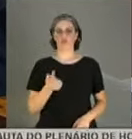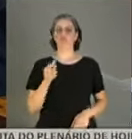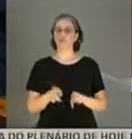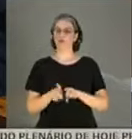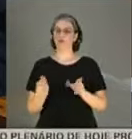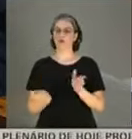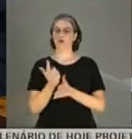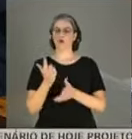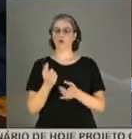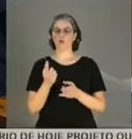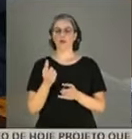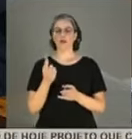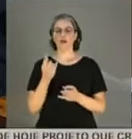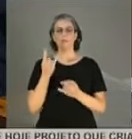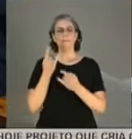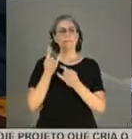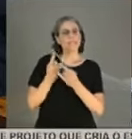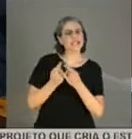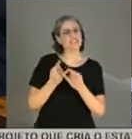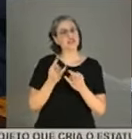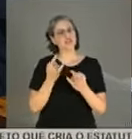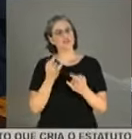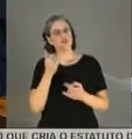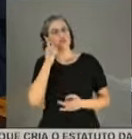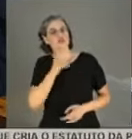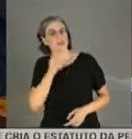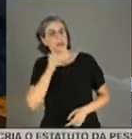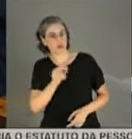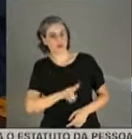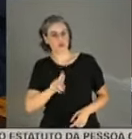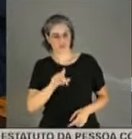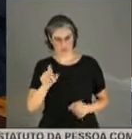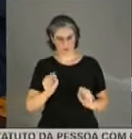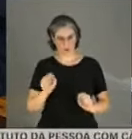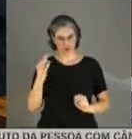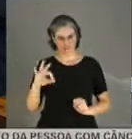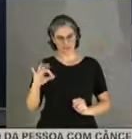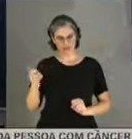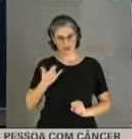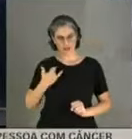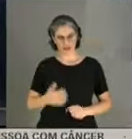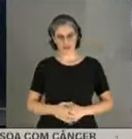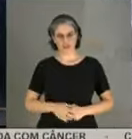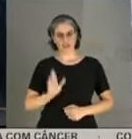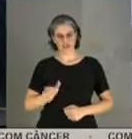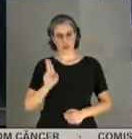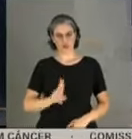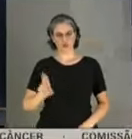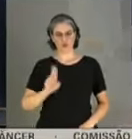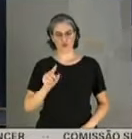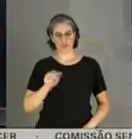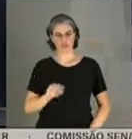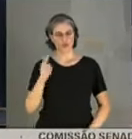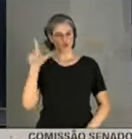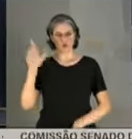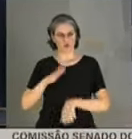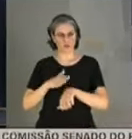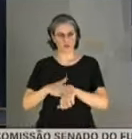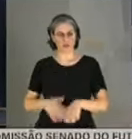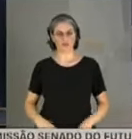de preservativos femininos. Vossa senhoria pelo menos pode confirmar isso? Que já se utilizou do Fibbank em outros